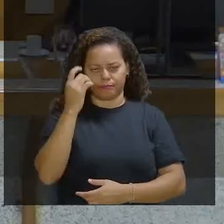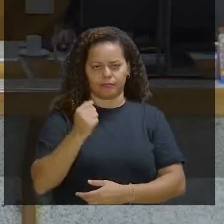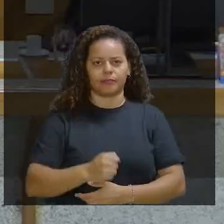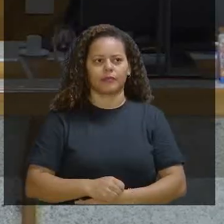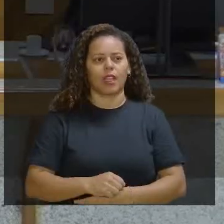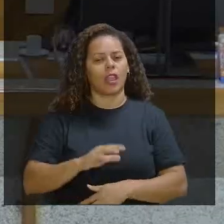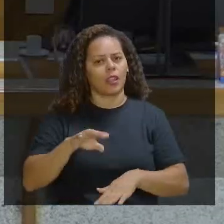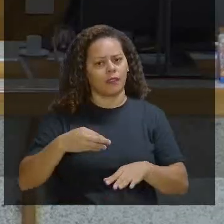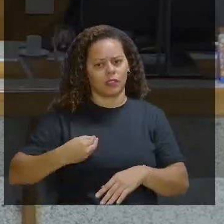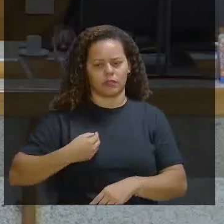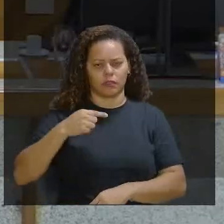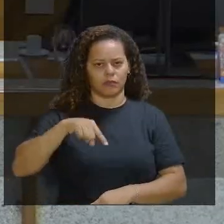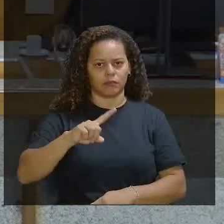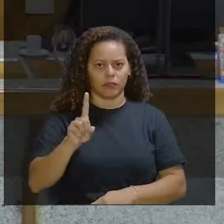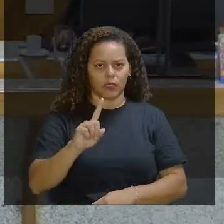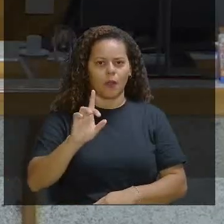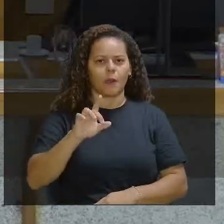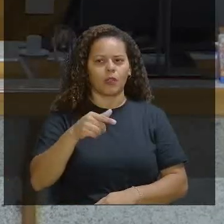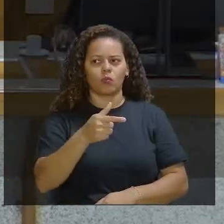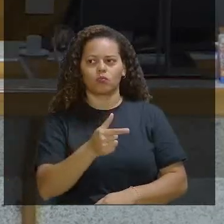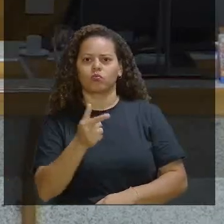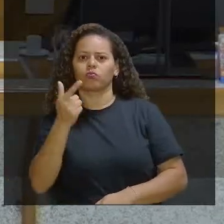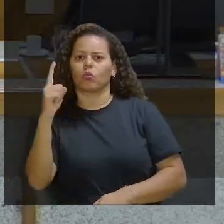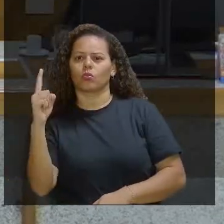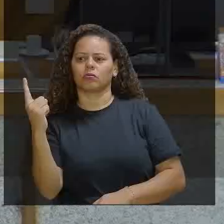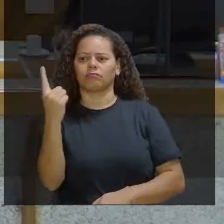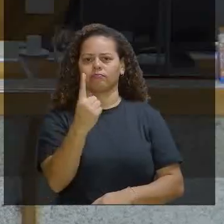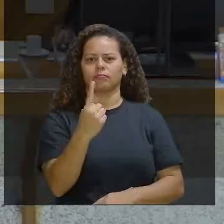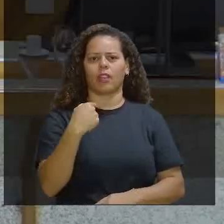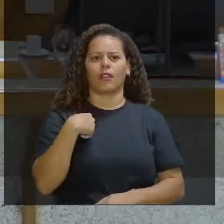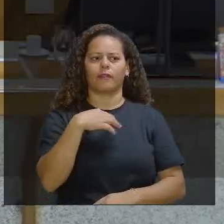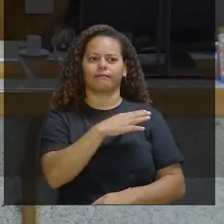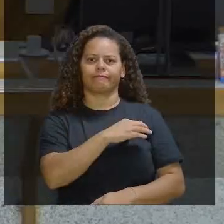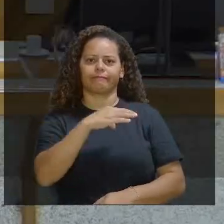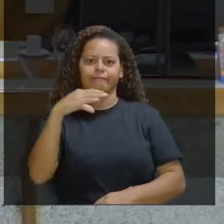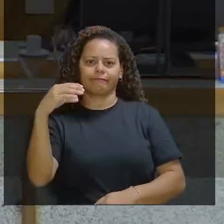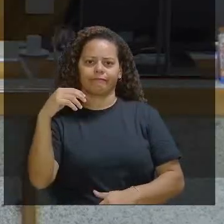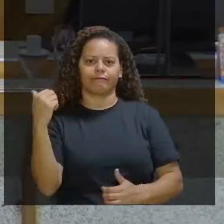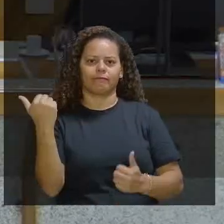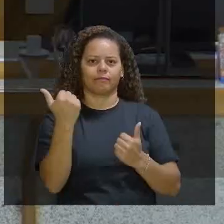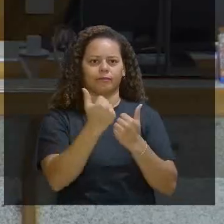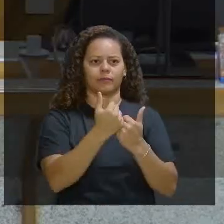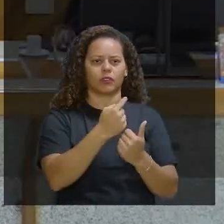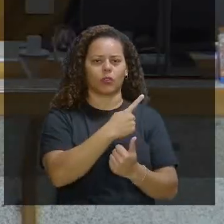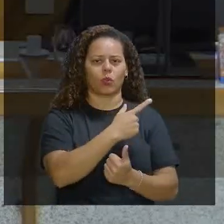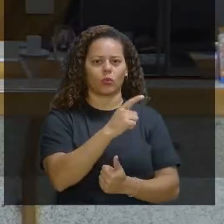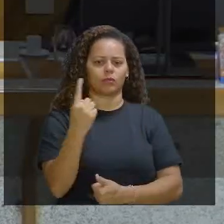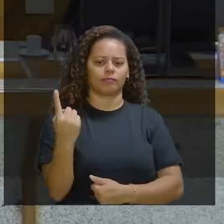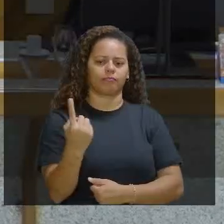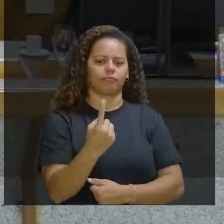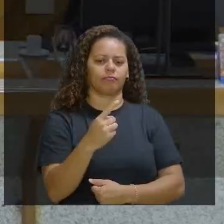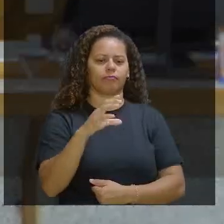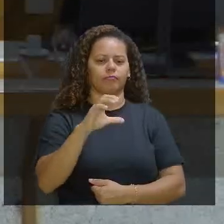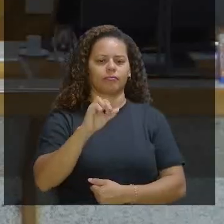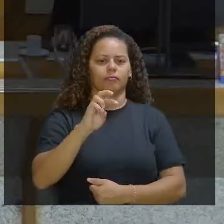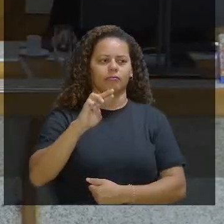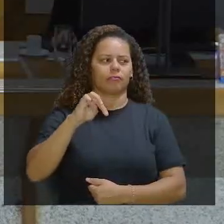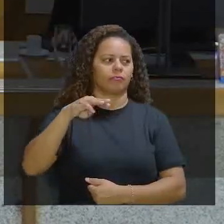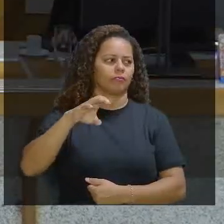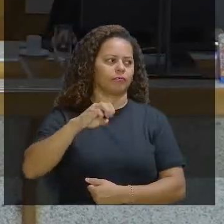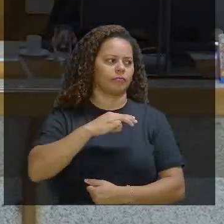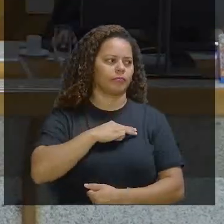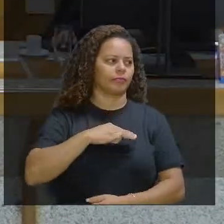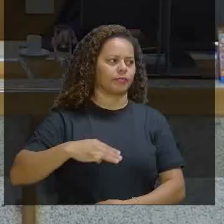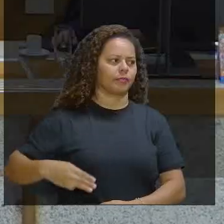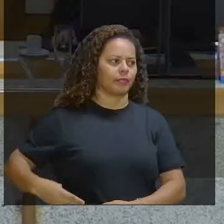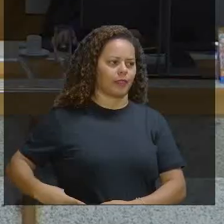Talvez eu não esteja, senhor corregedor, eu estarei em viagem. A ministra Carmen Lúcia